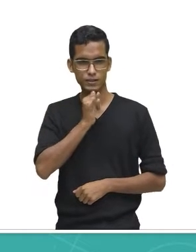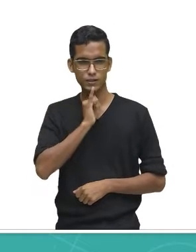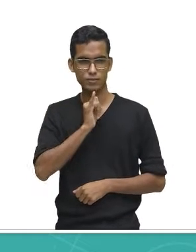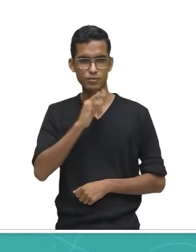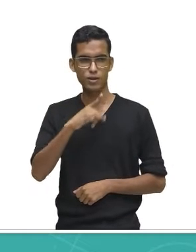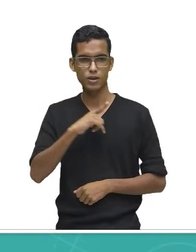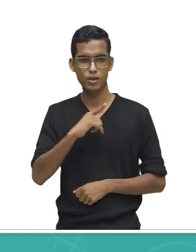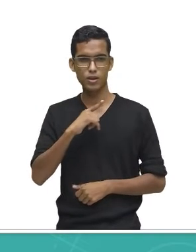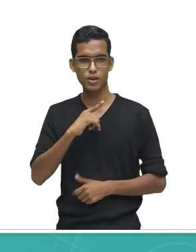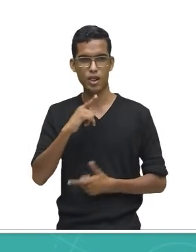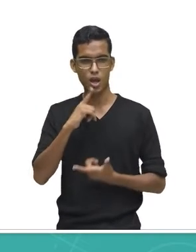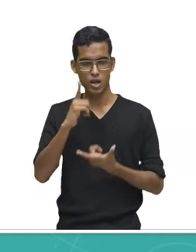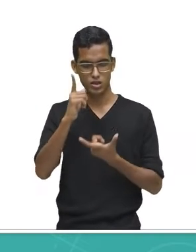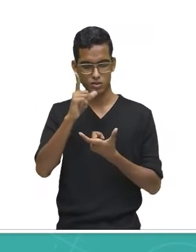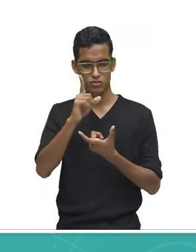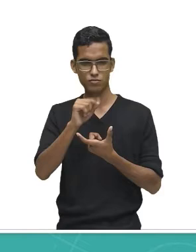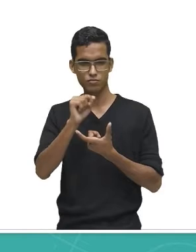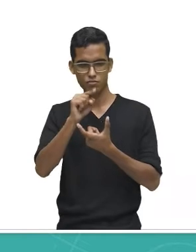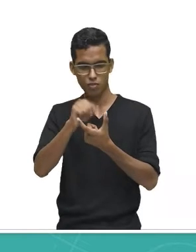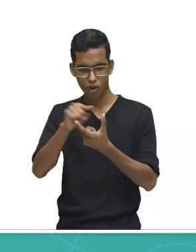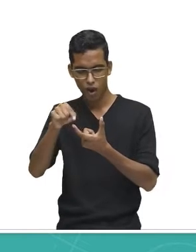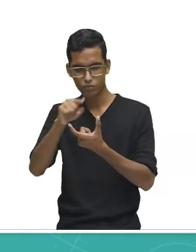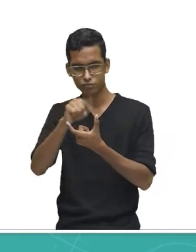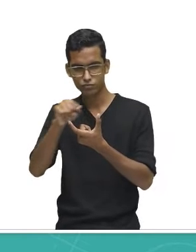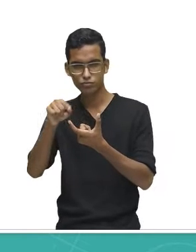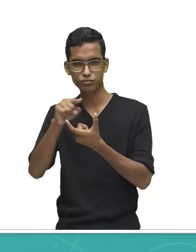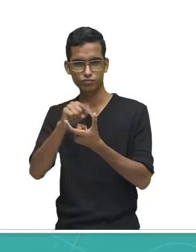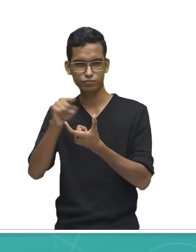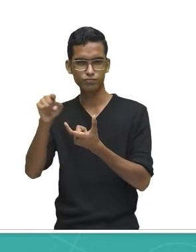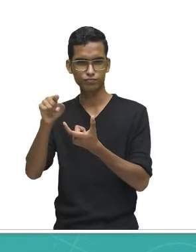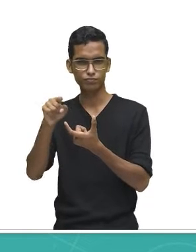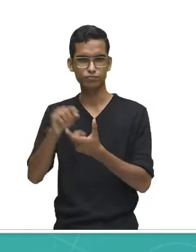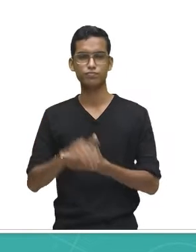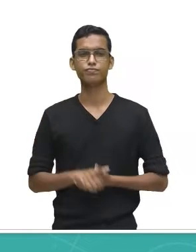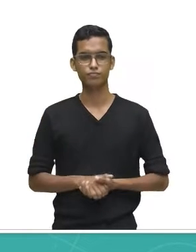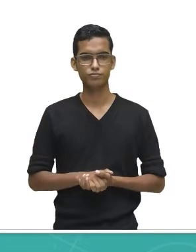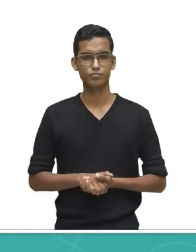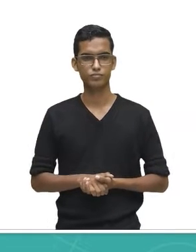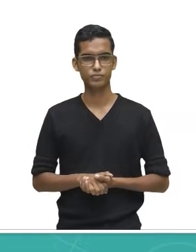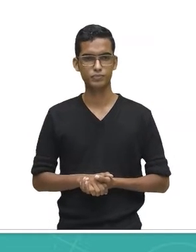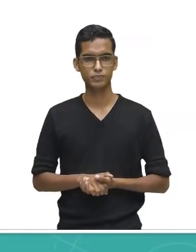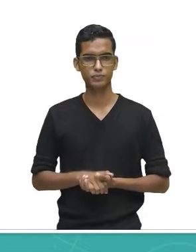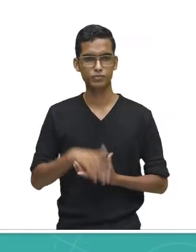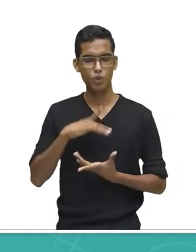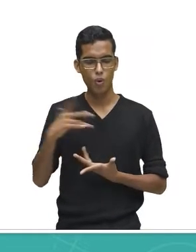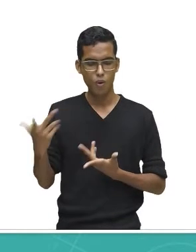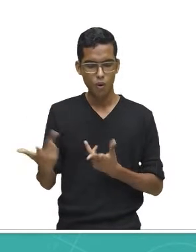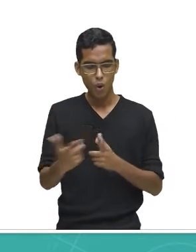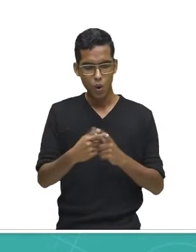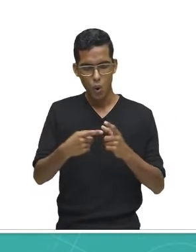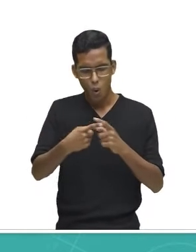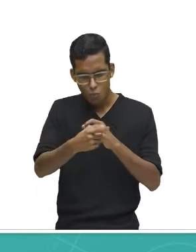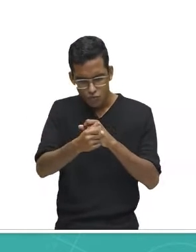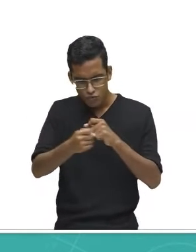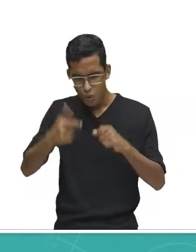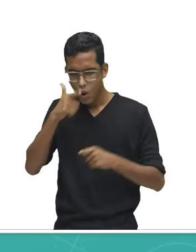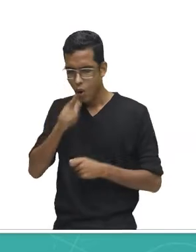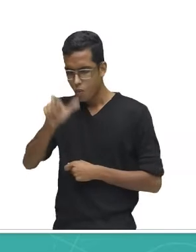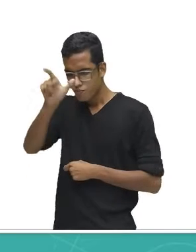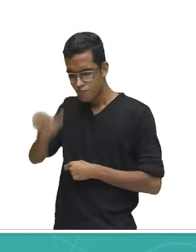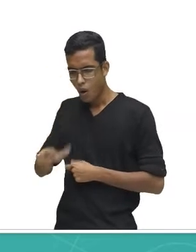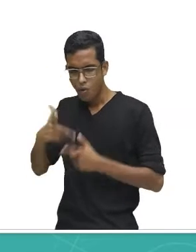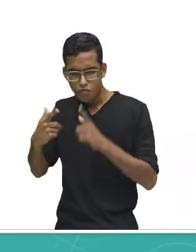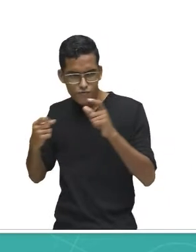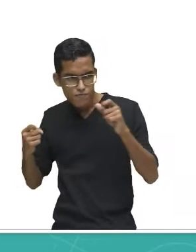algumas palavras destacadas no texto. Nós temos a flecha de uma donzela atinge o